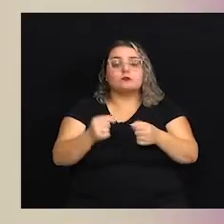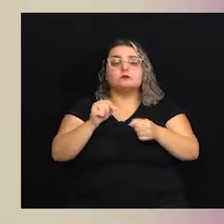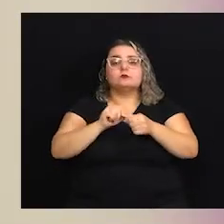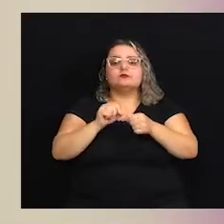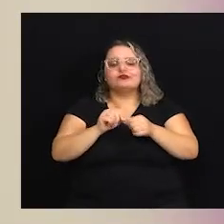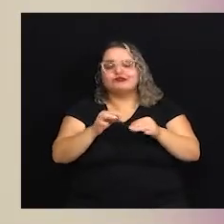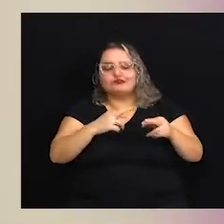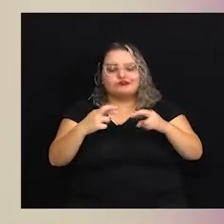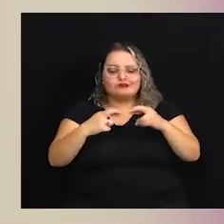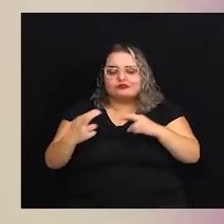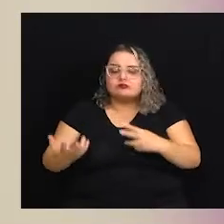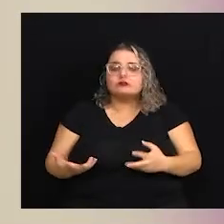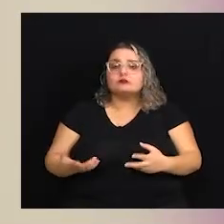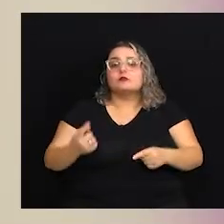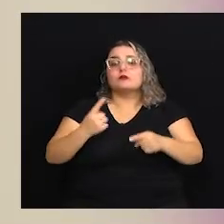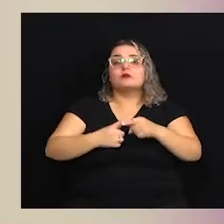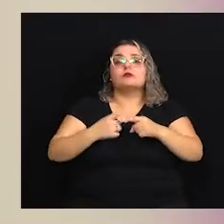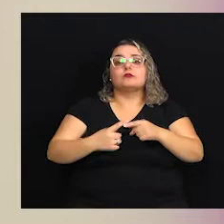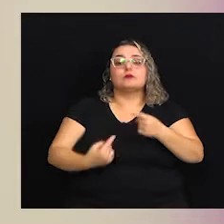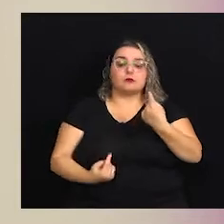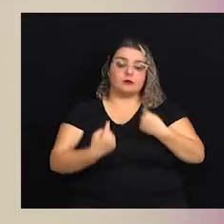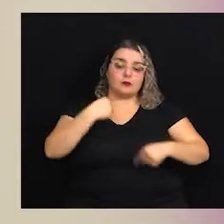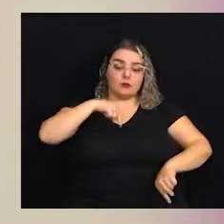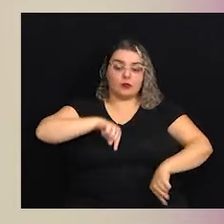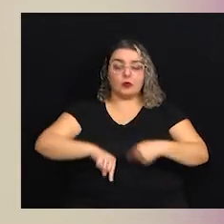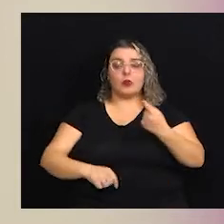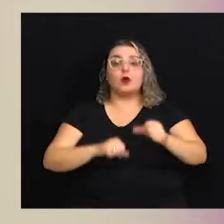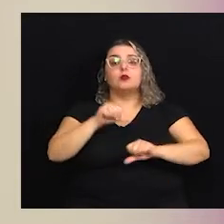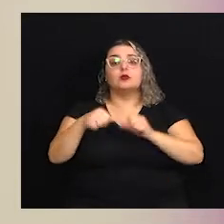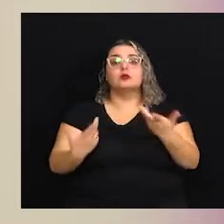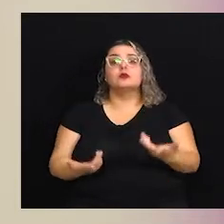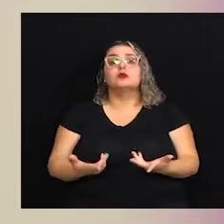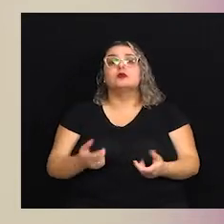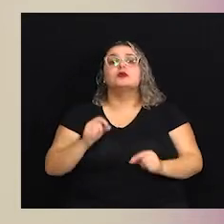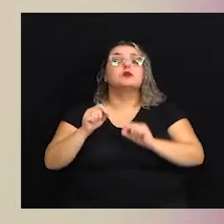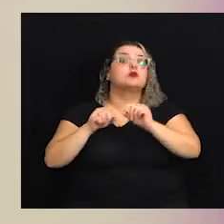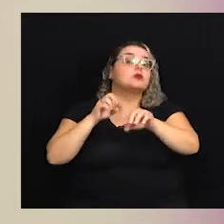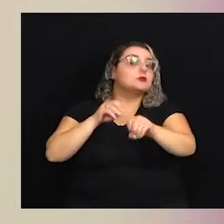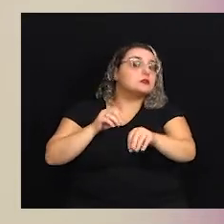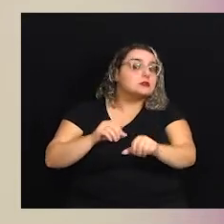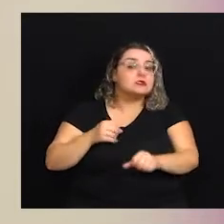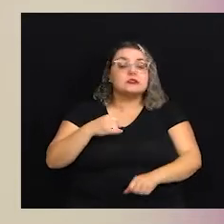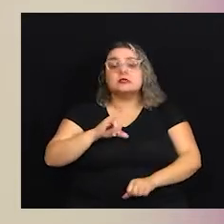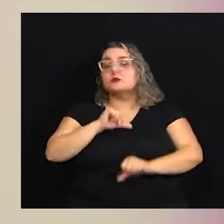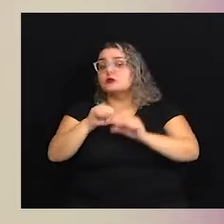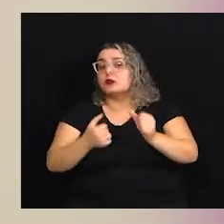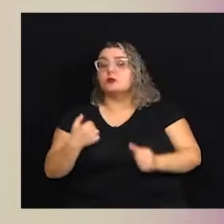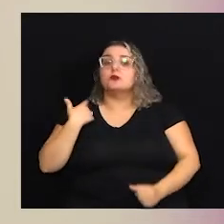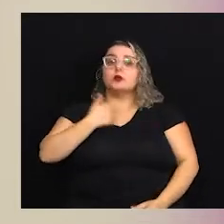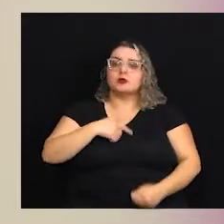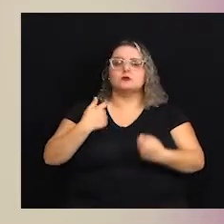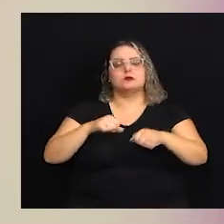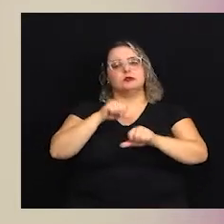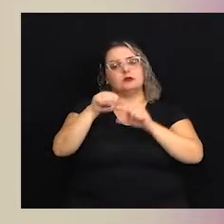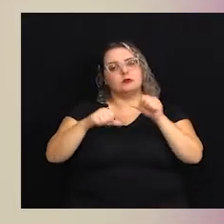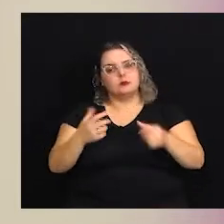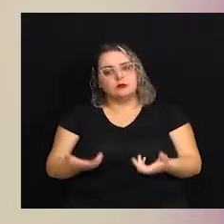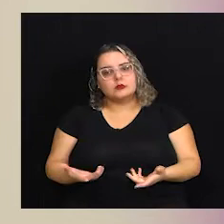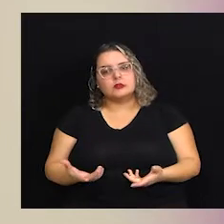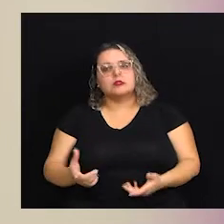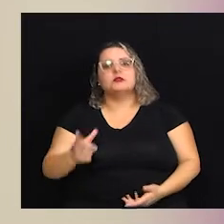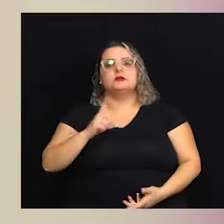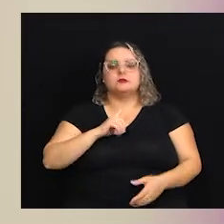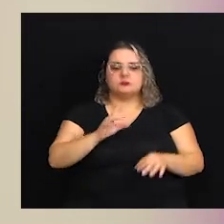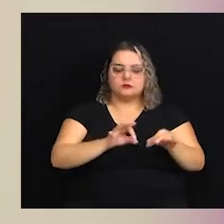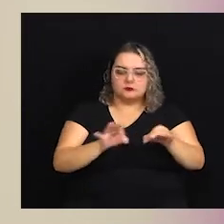uma peregrinação e o profissional fala, porque seu metabolismo mudou. E o que eu ensino? Que se mudou, nós temos que mudar. Tanto que